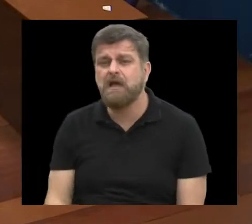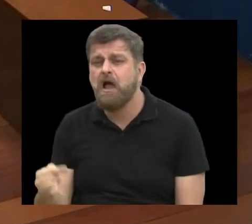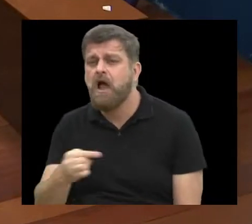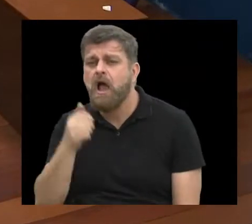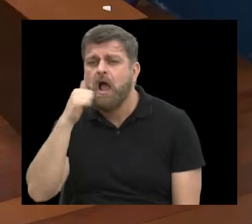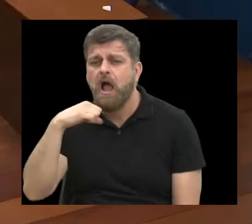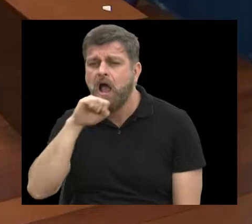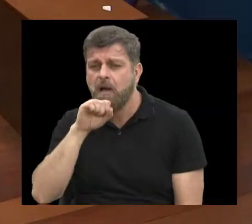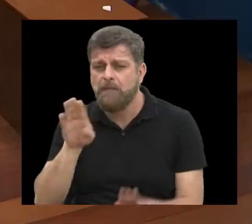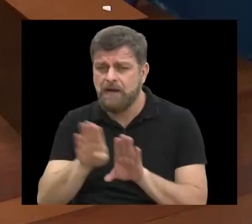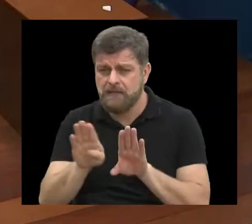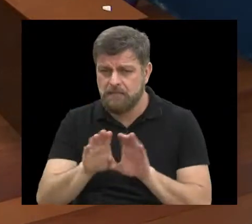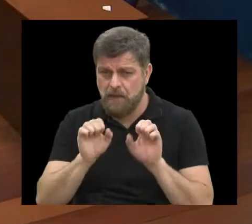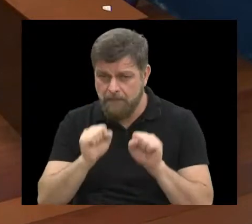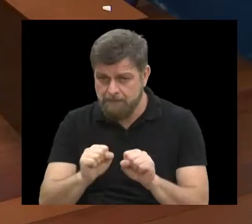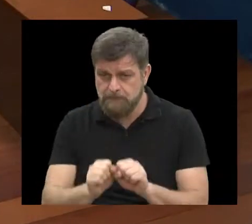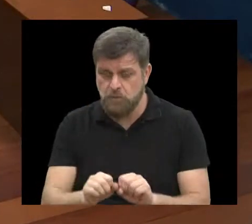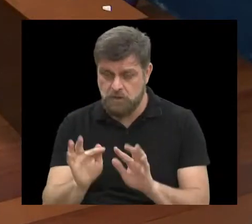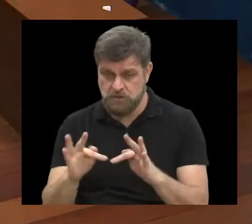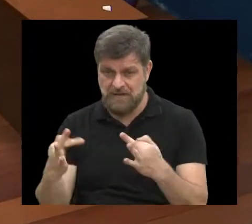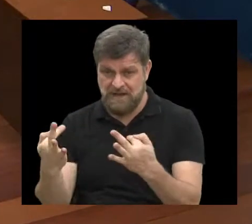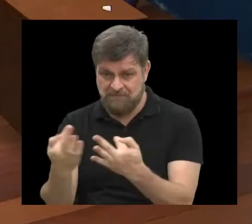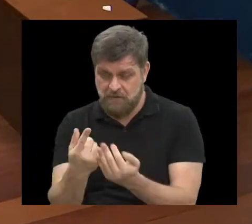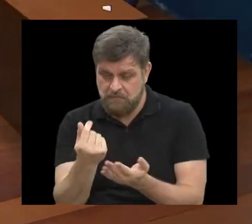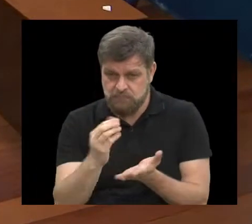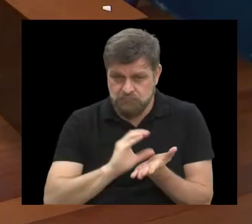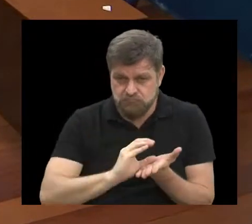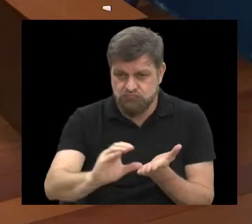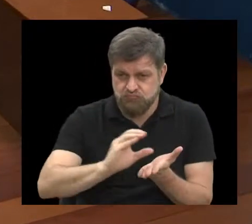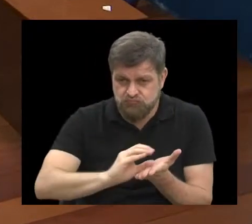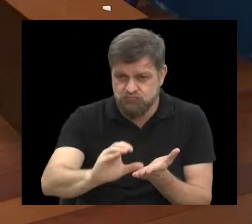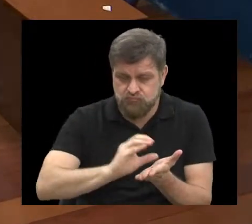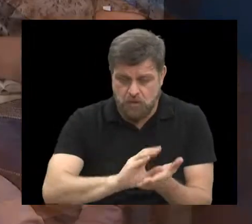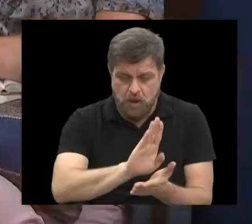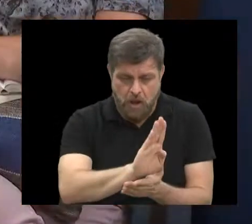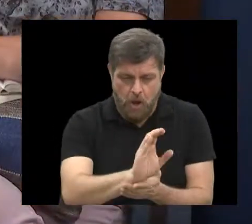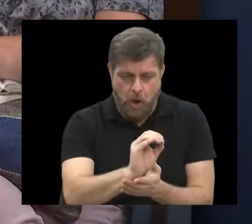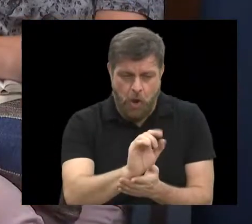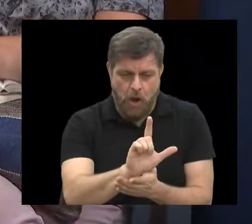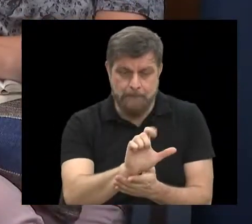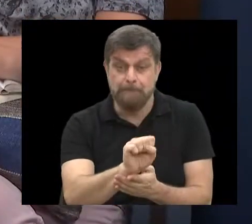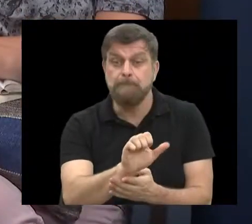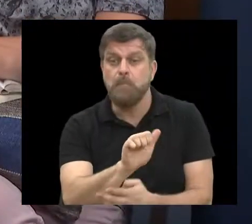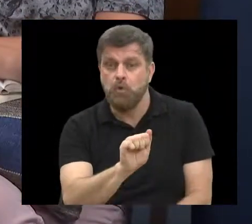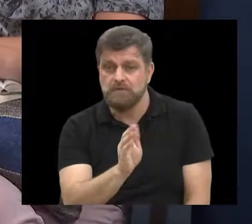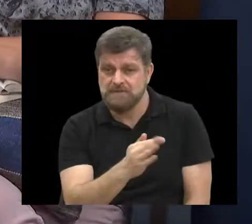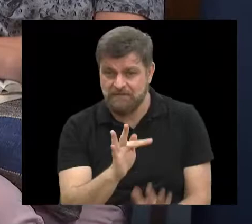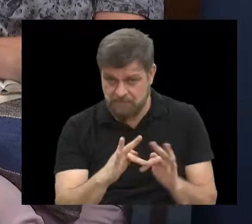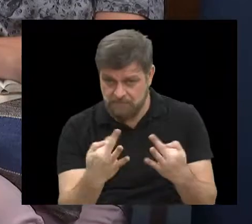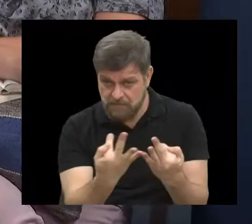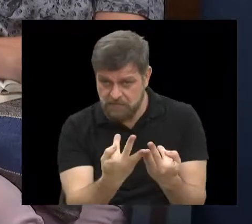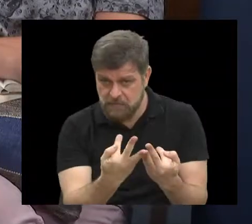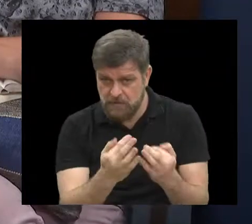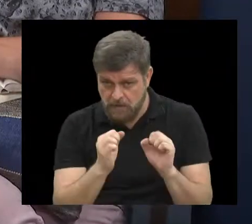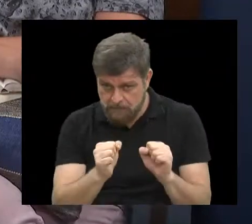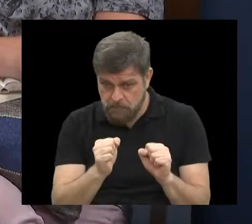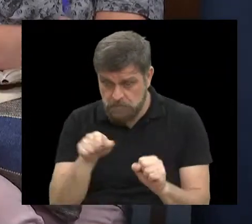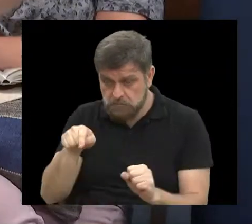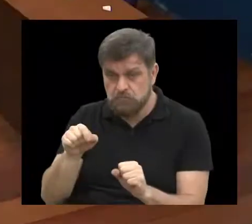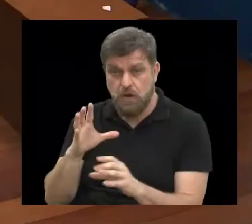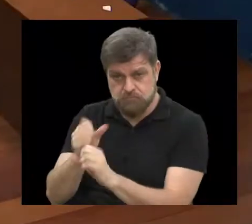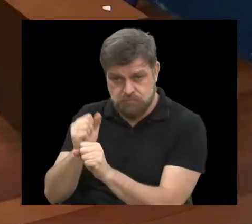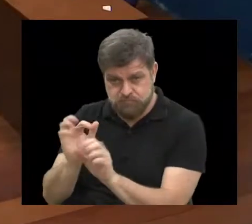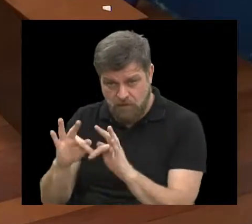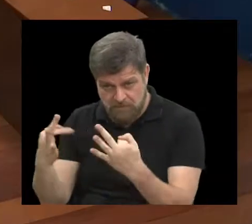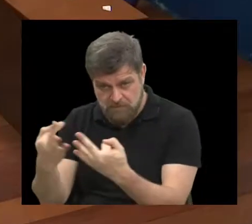poderia também receber o Bolsa Família? O Bolsa Família seria computado na renda da família? Como seria? Então, o